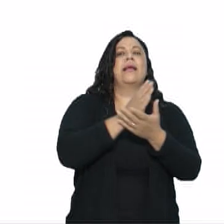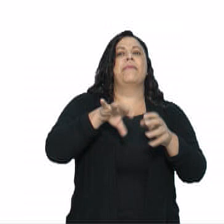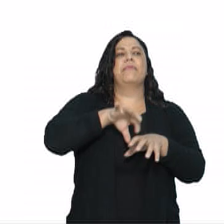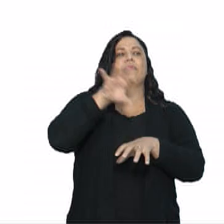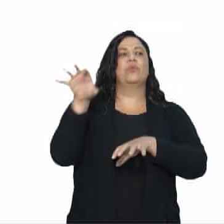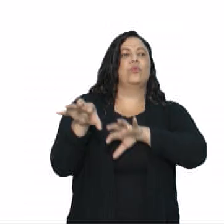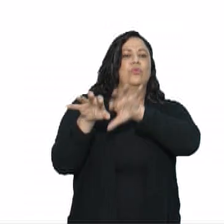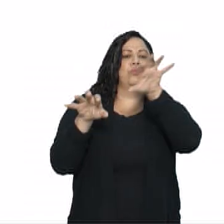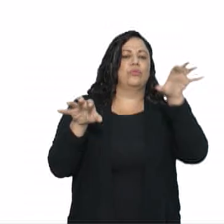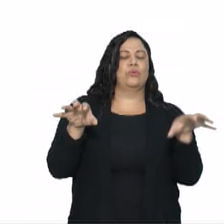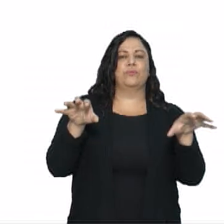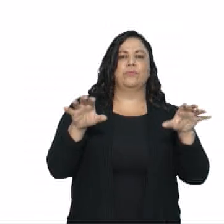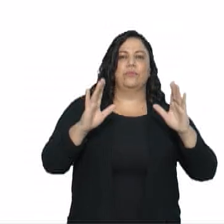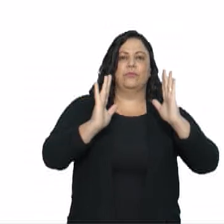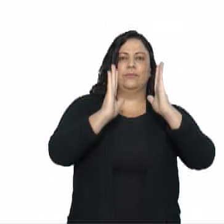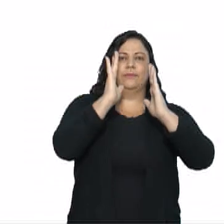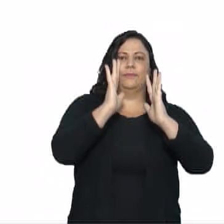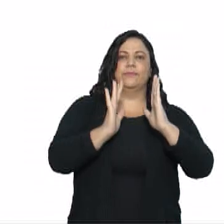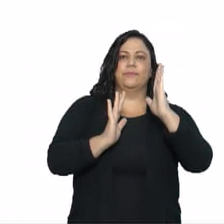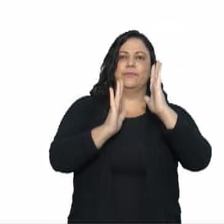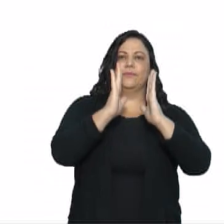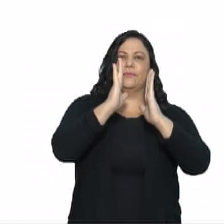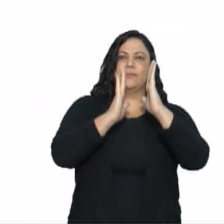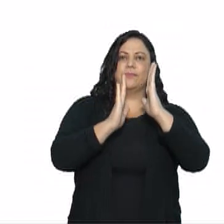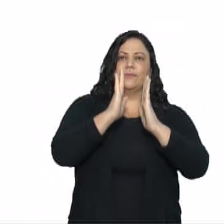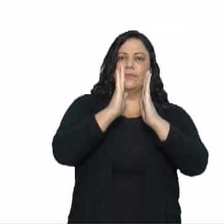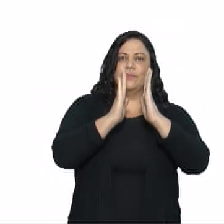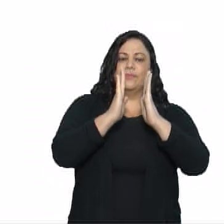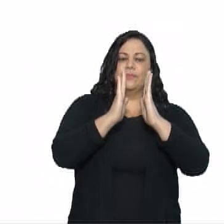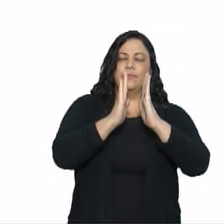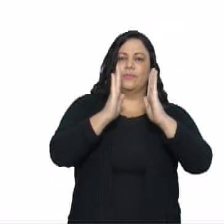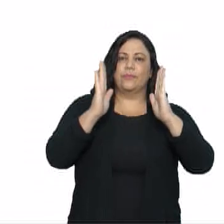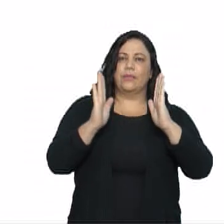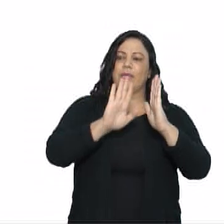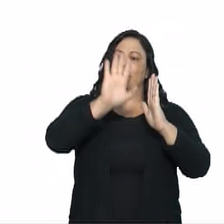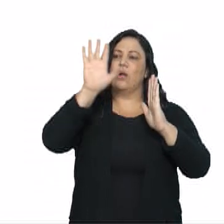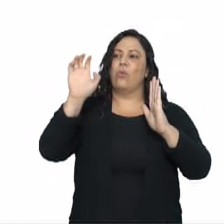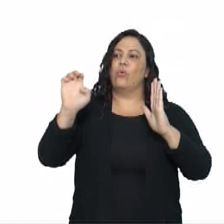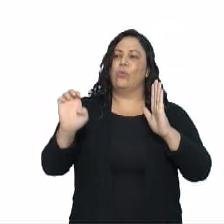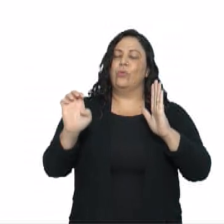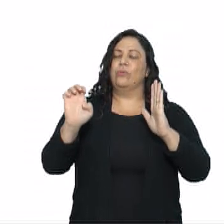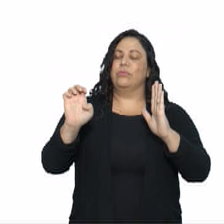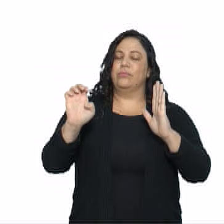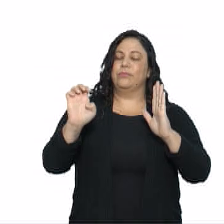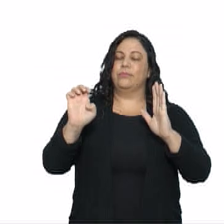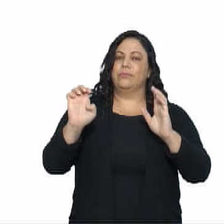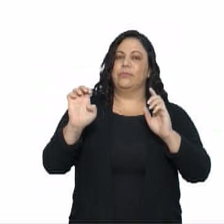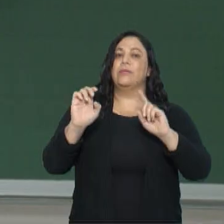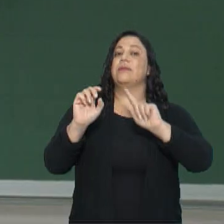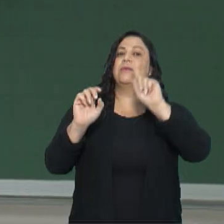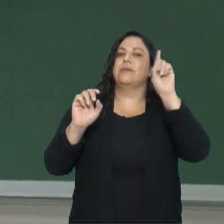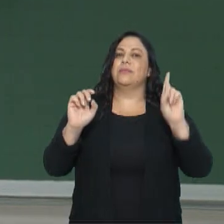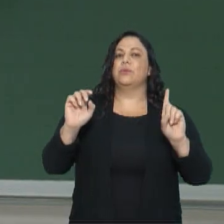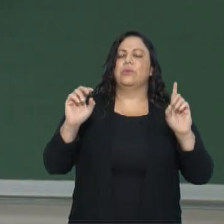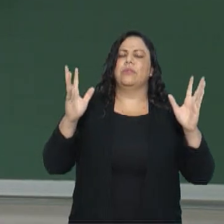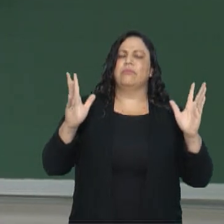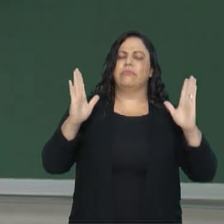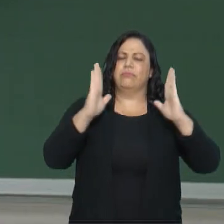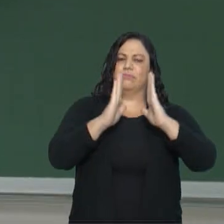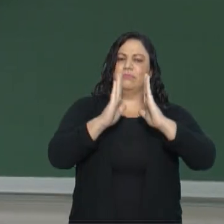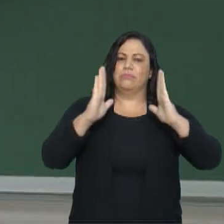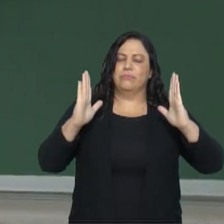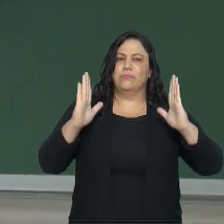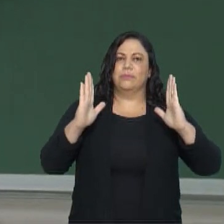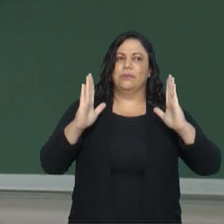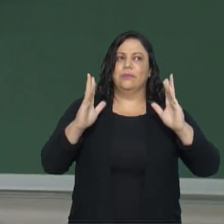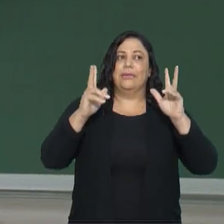partes simétricas, ou seja, semelhantes. Um hemisfério esquerdo e direito. E eu mostro aqui para vocês uma imagem